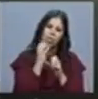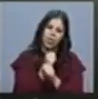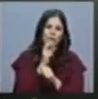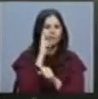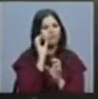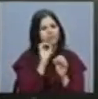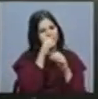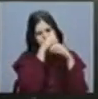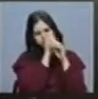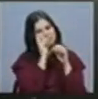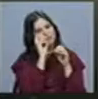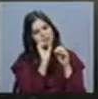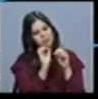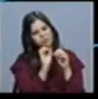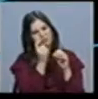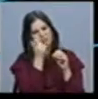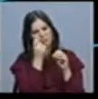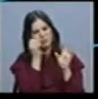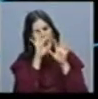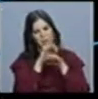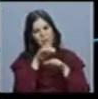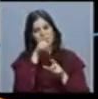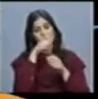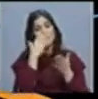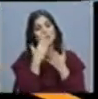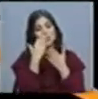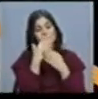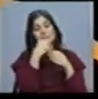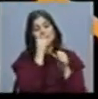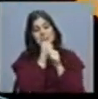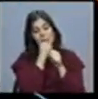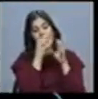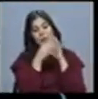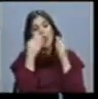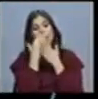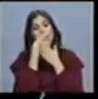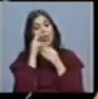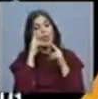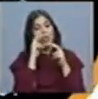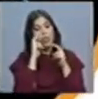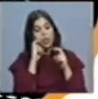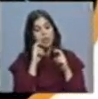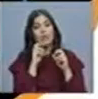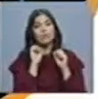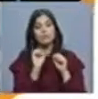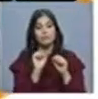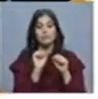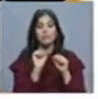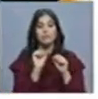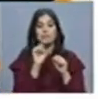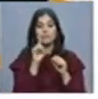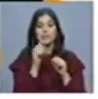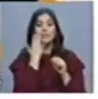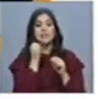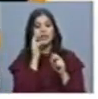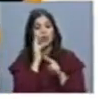observar como deve ser, digamos assim, mas os astrónomos ainda trabalham com as observações que foram feitas deste nosso amigo Oumuamua e tentamos então descobrir